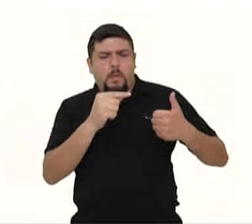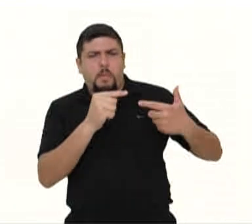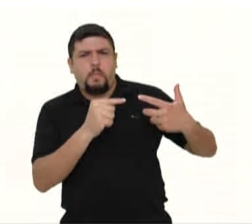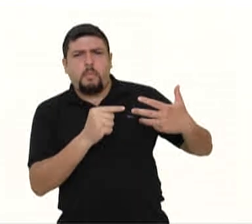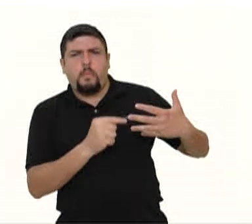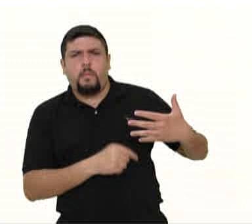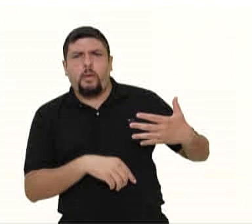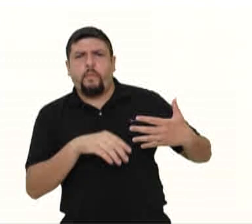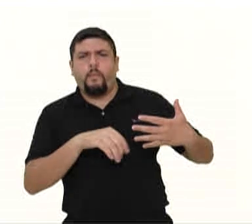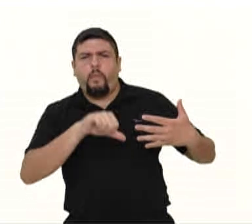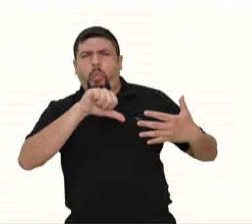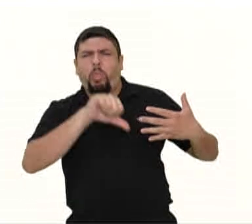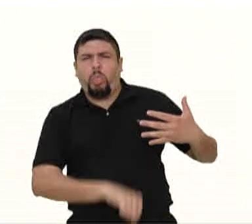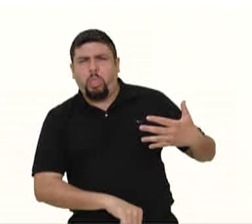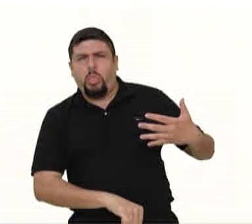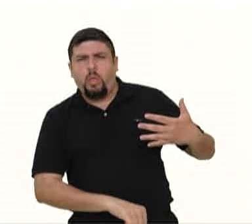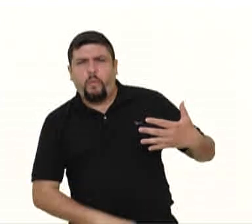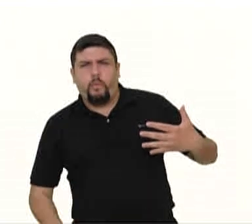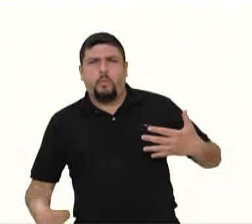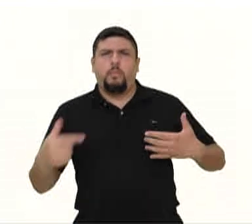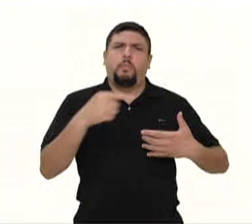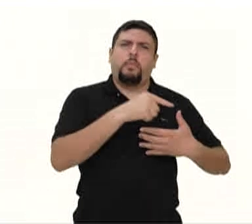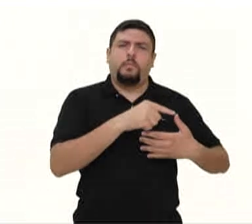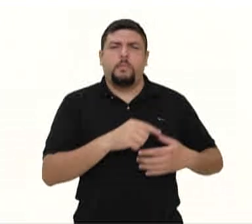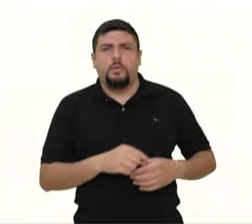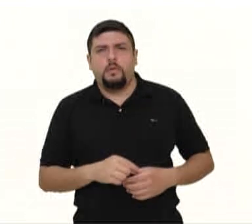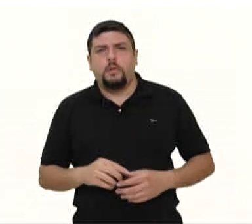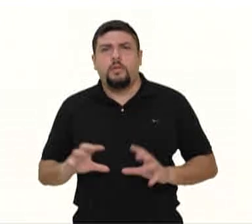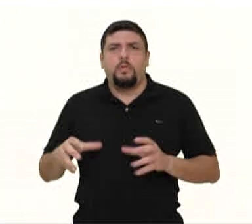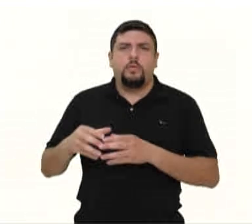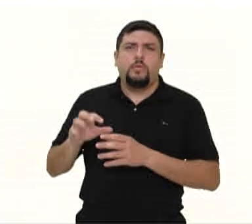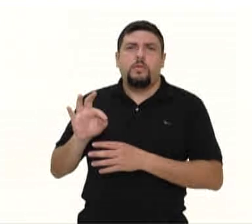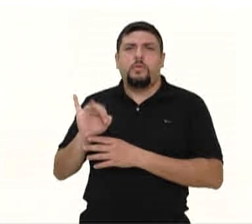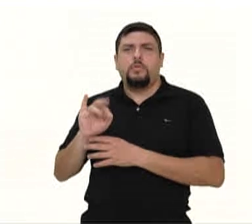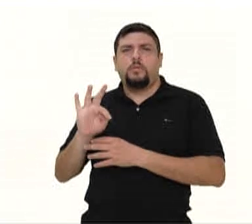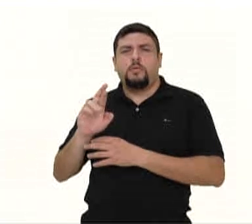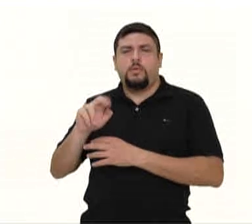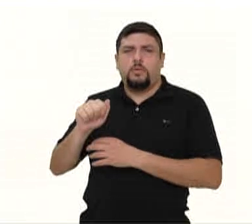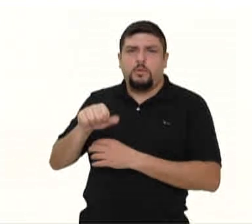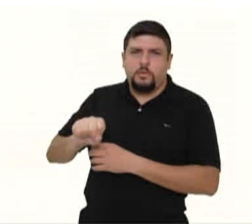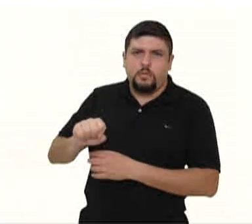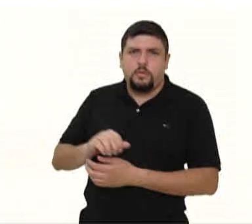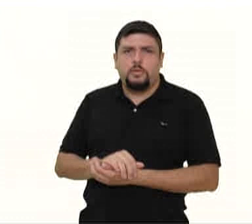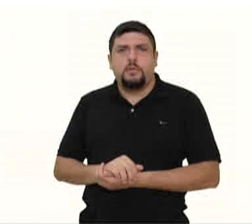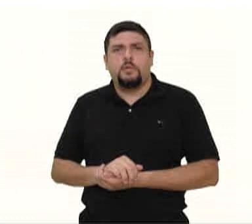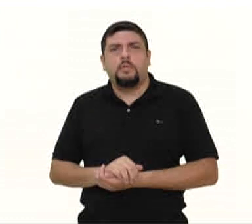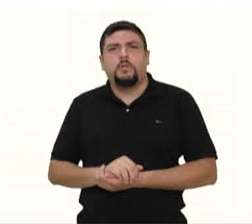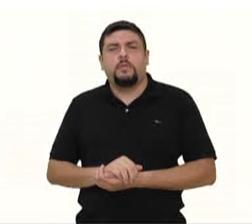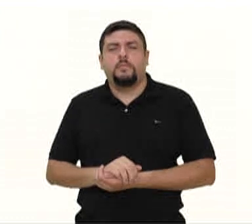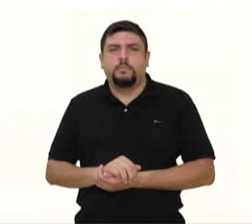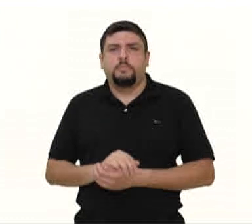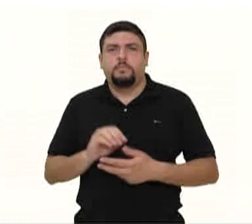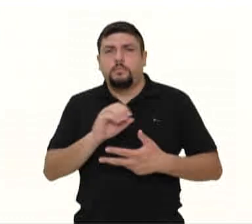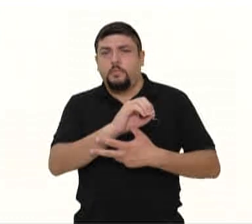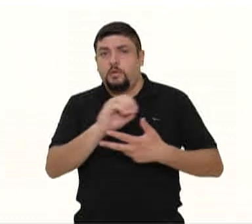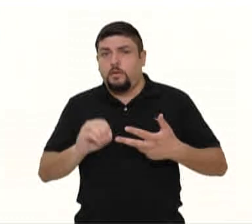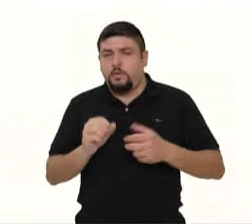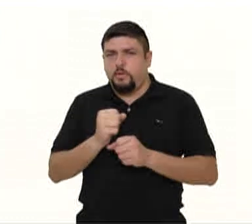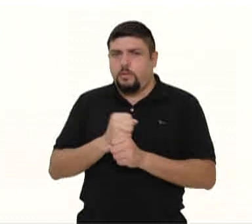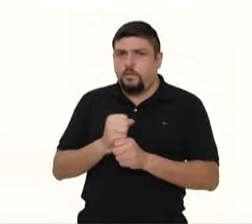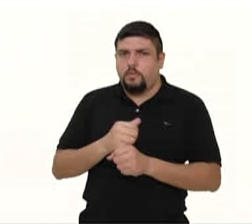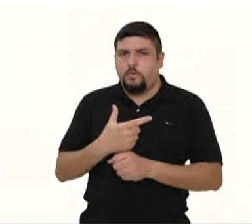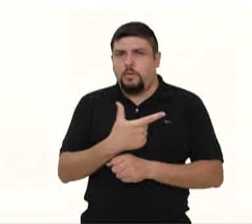maiores fracassos. É o trecho de uma música dos Titãs, um grupo de rock. Muito bem, o Enem, em 2008, propôs o